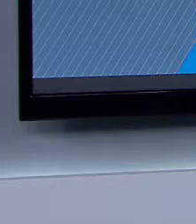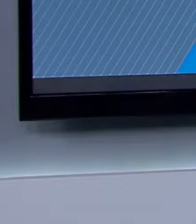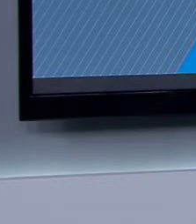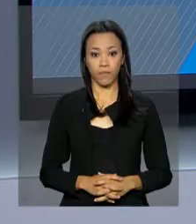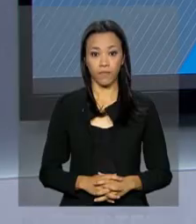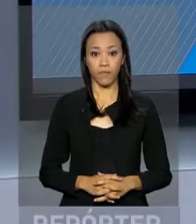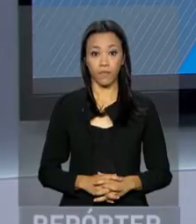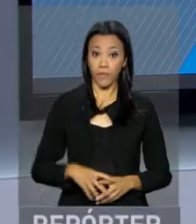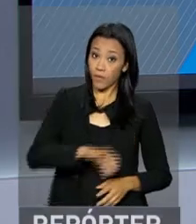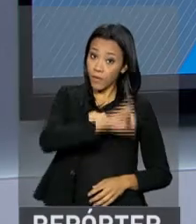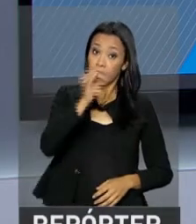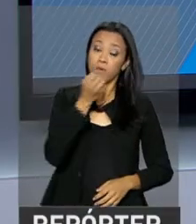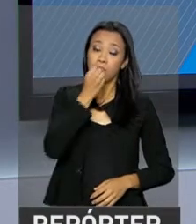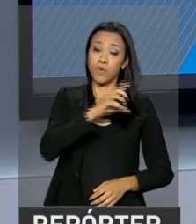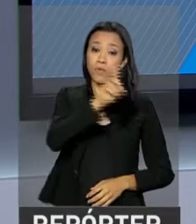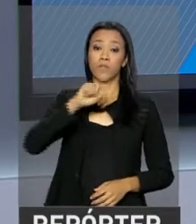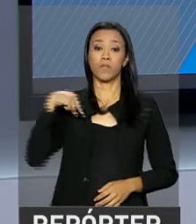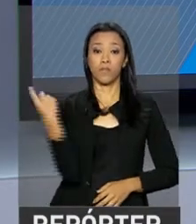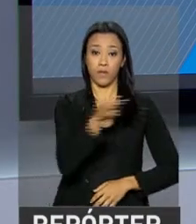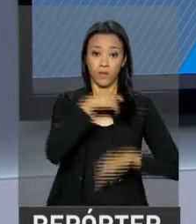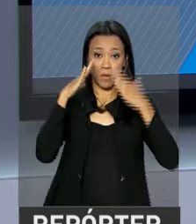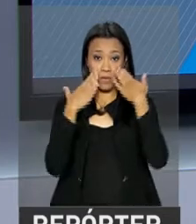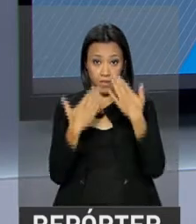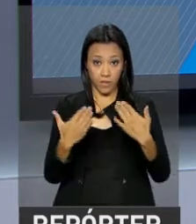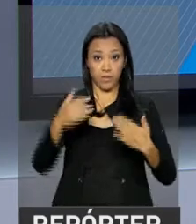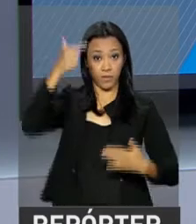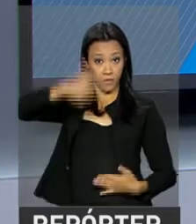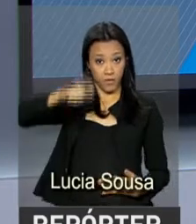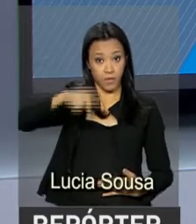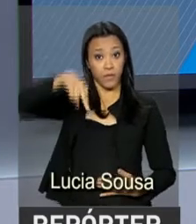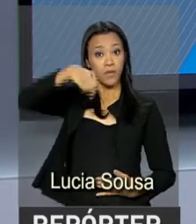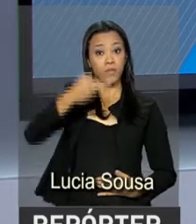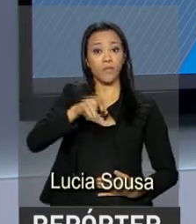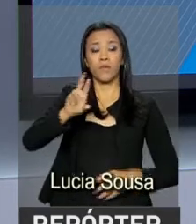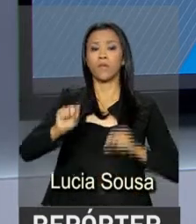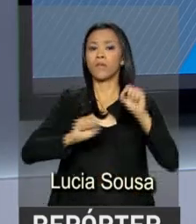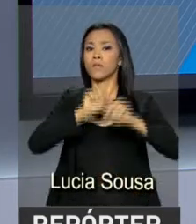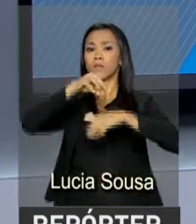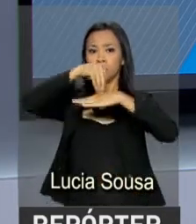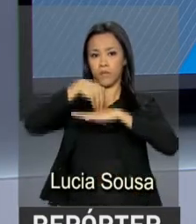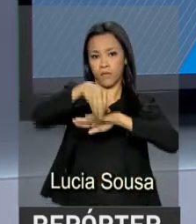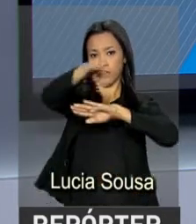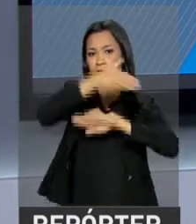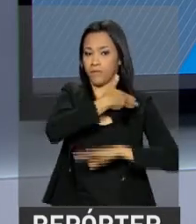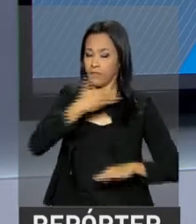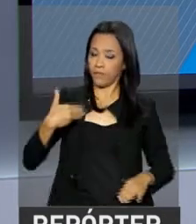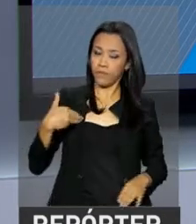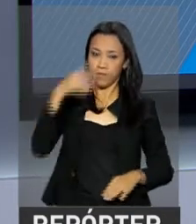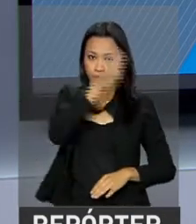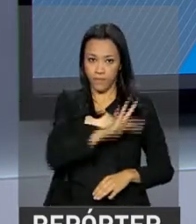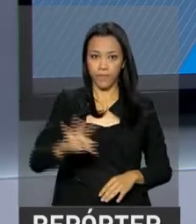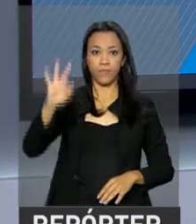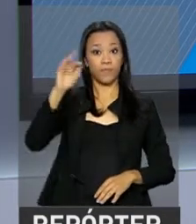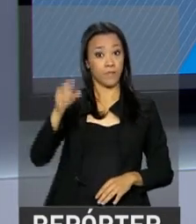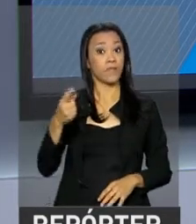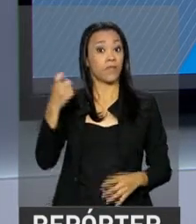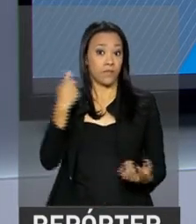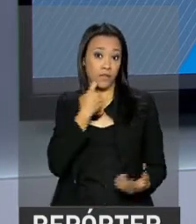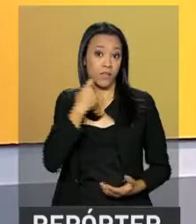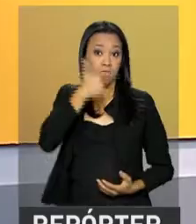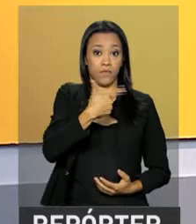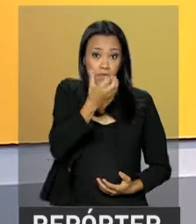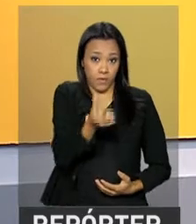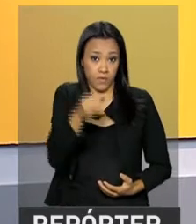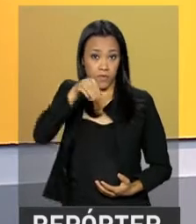olá bom dia estamos de volta com o repórter nbr e as notícias do governo federal nessa sexta feira 26 de maio